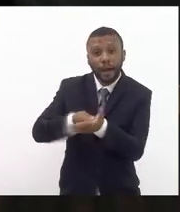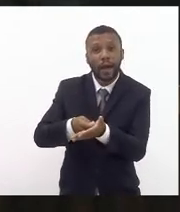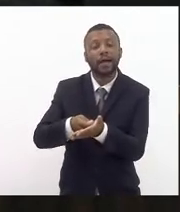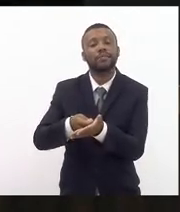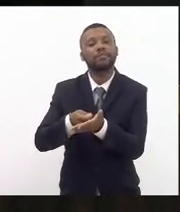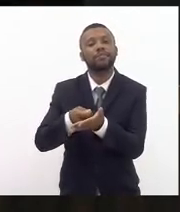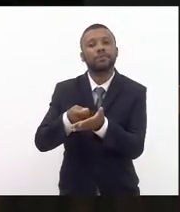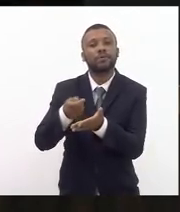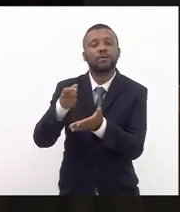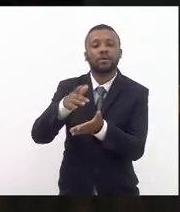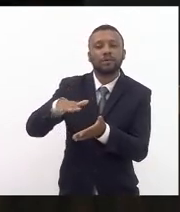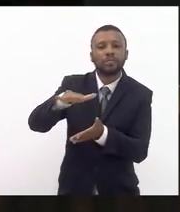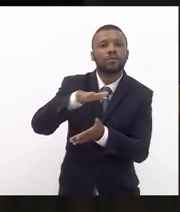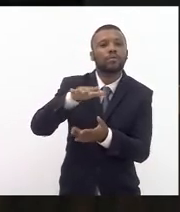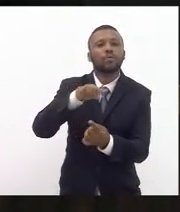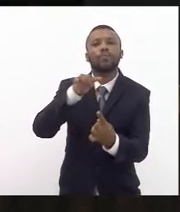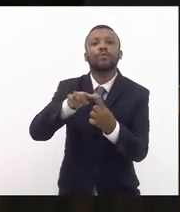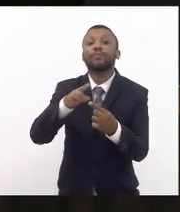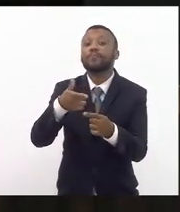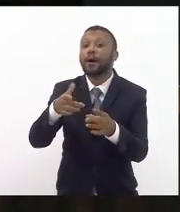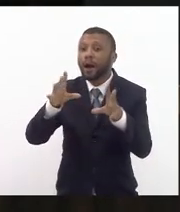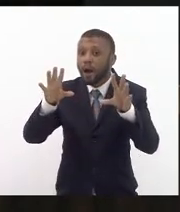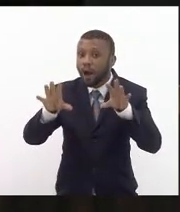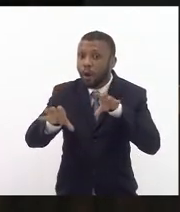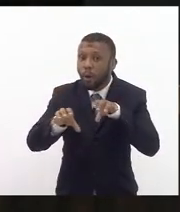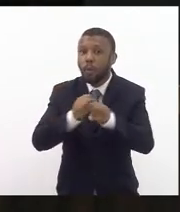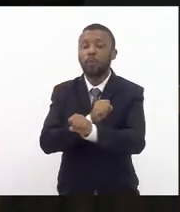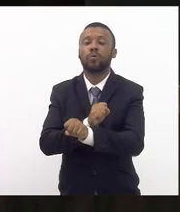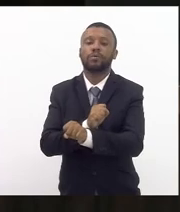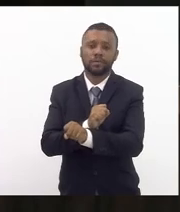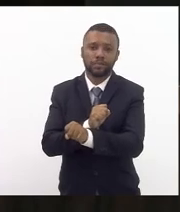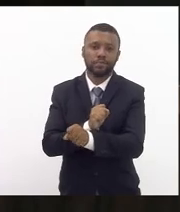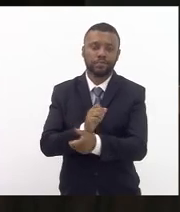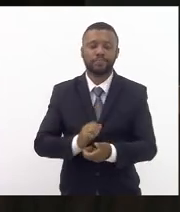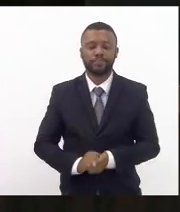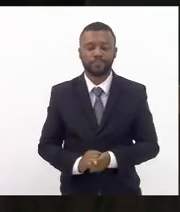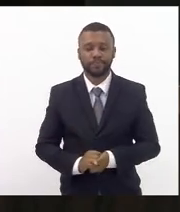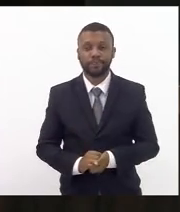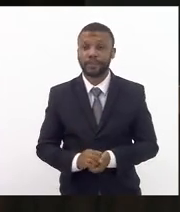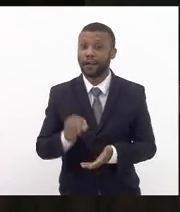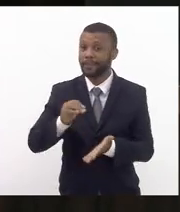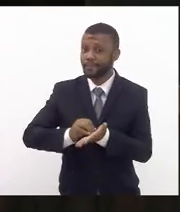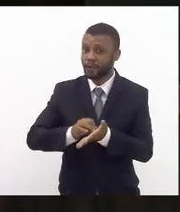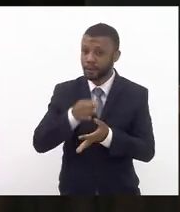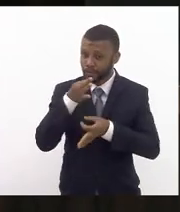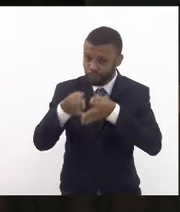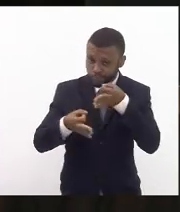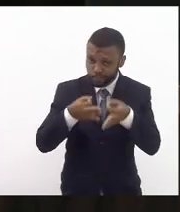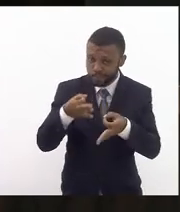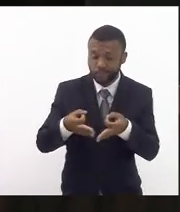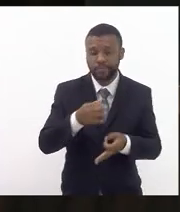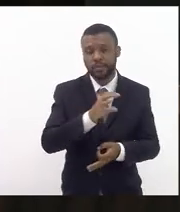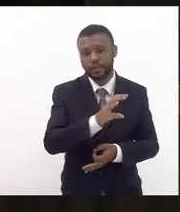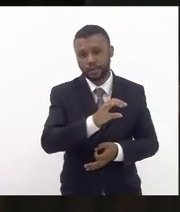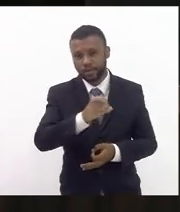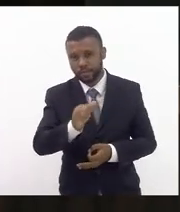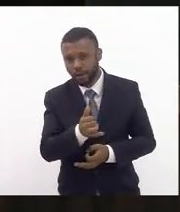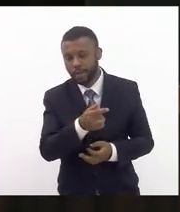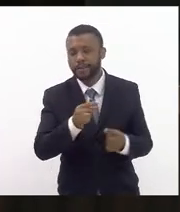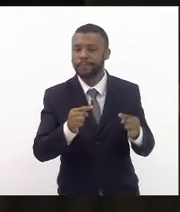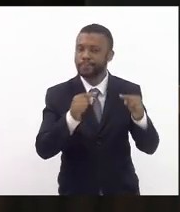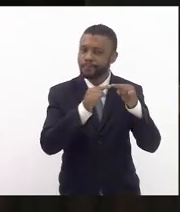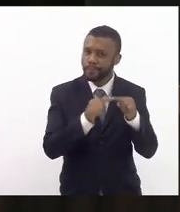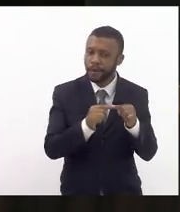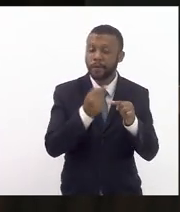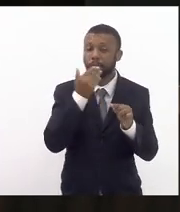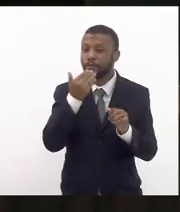de forma compulsória para fins de conclusão do curso. Pareceres. das comissões de Constituição e Justiça pela constitucionalidade